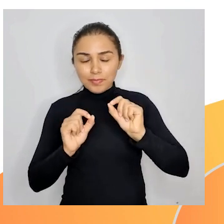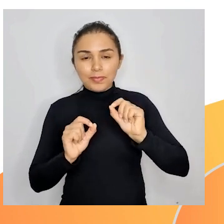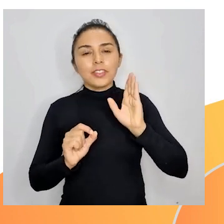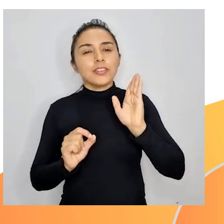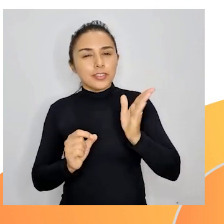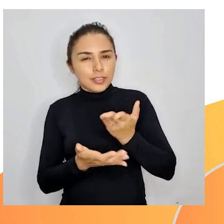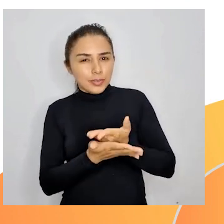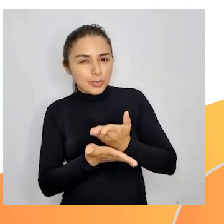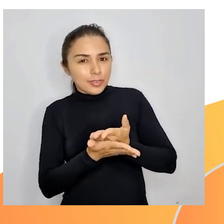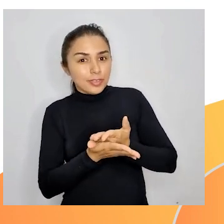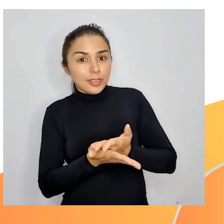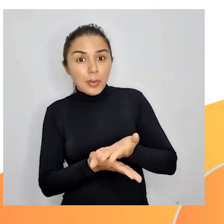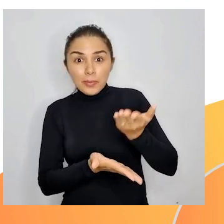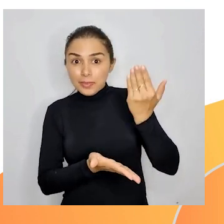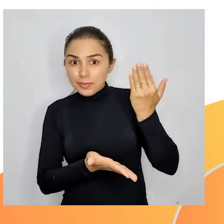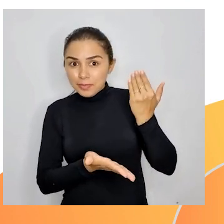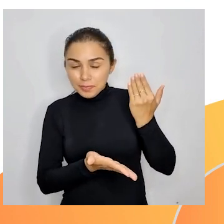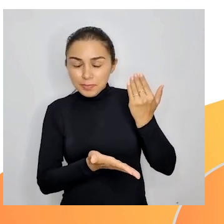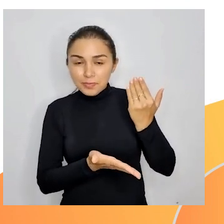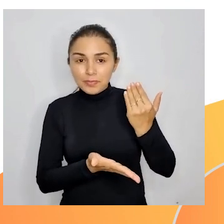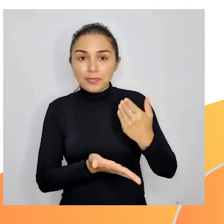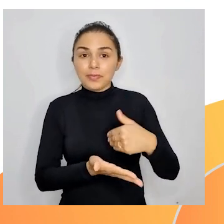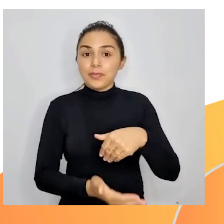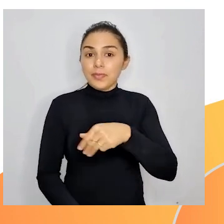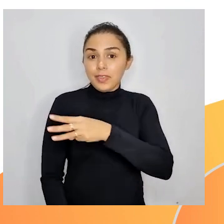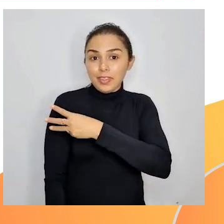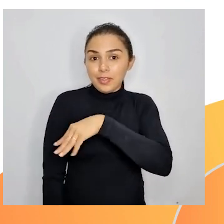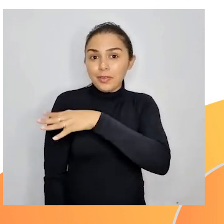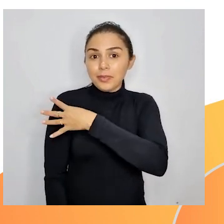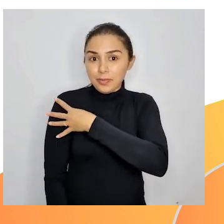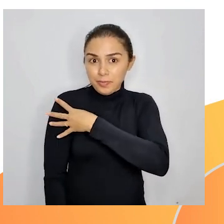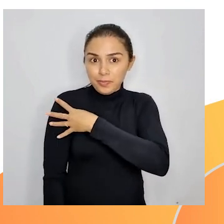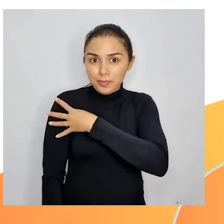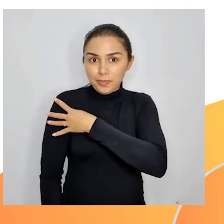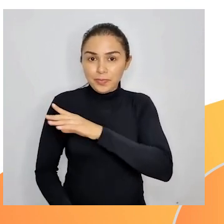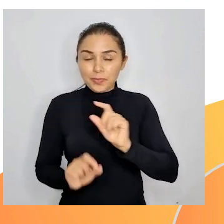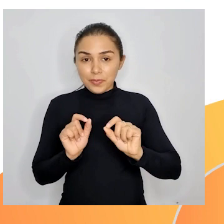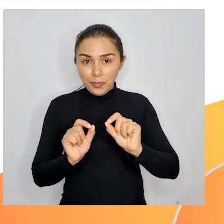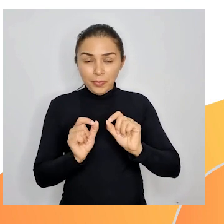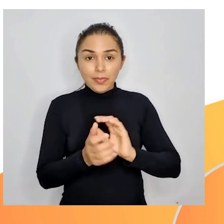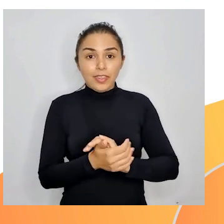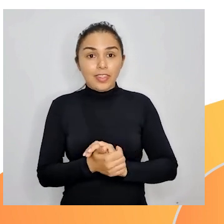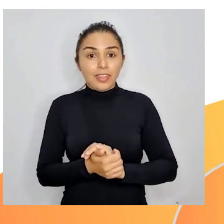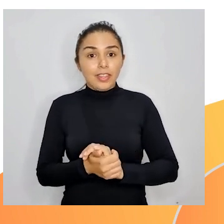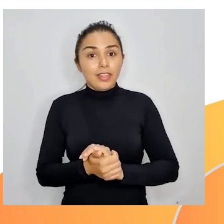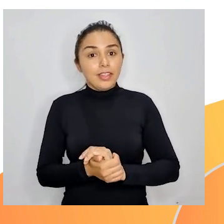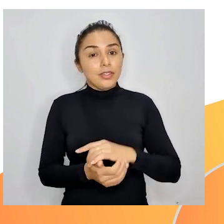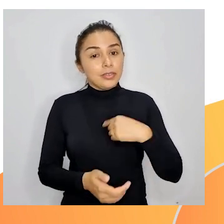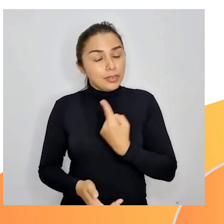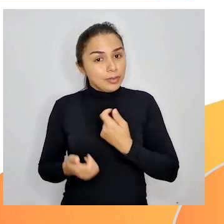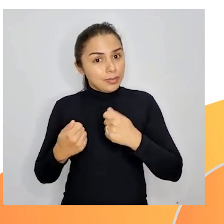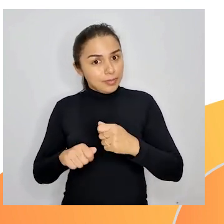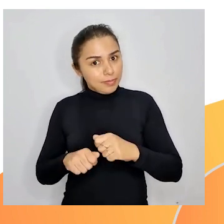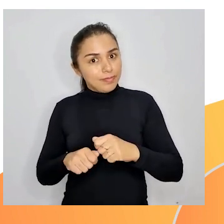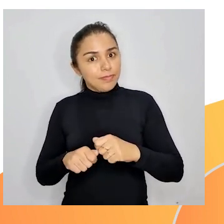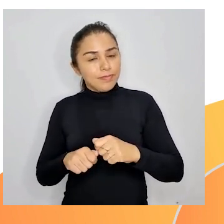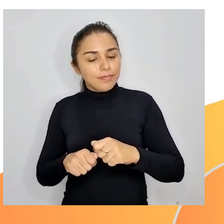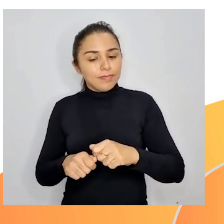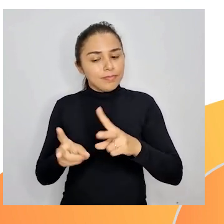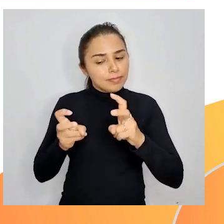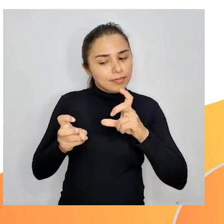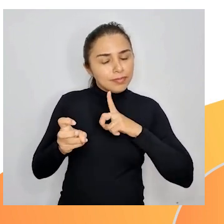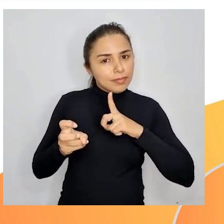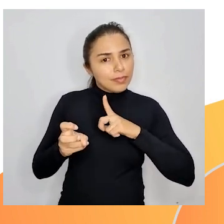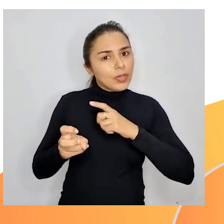lá no quarto, no terceiro ano. Nós vamos trabalhar aqui com uma reserva que lá na escola os